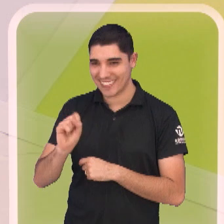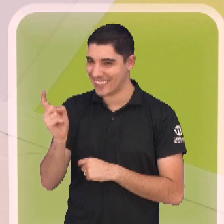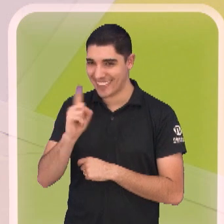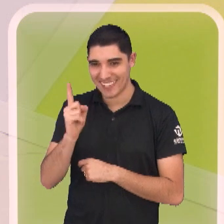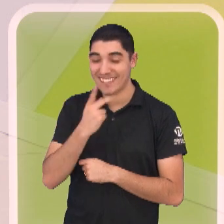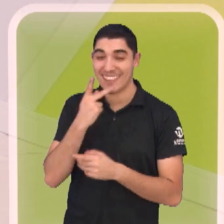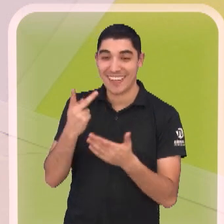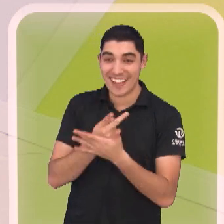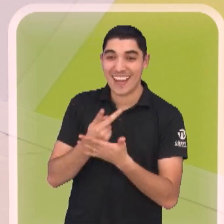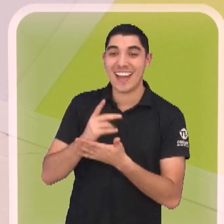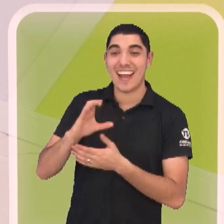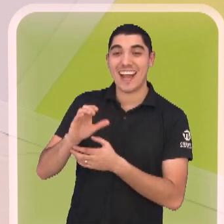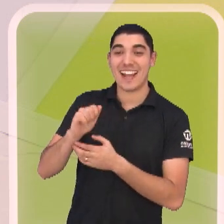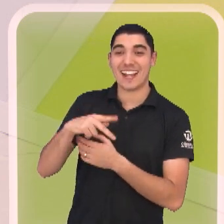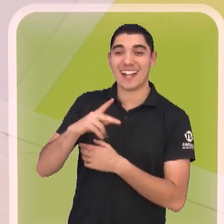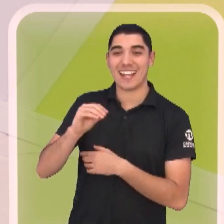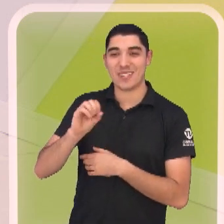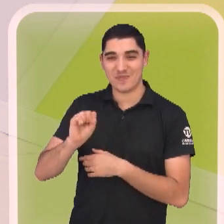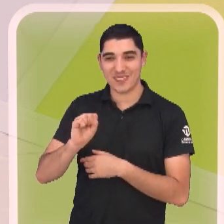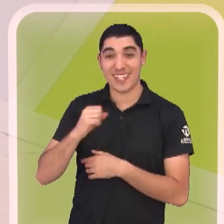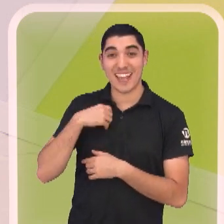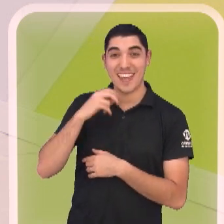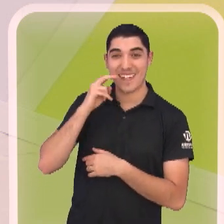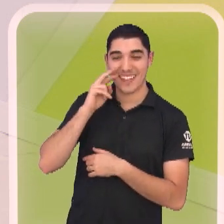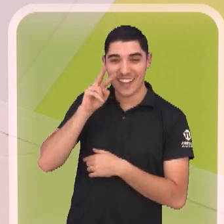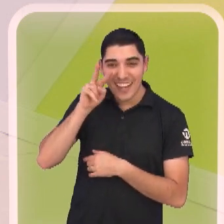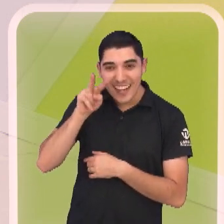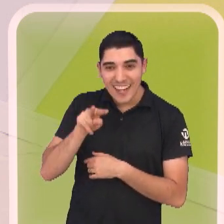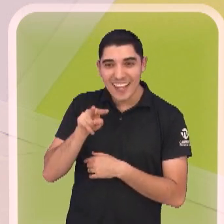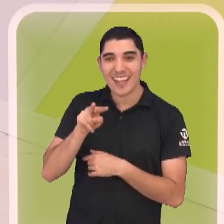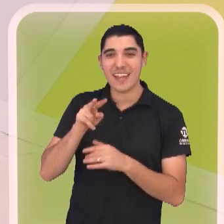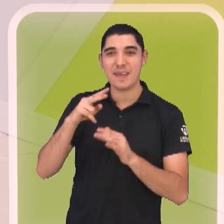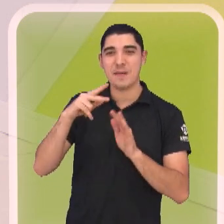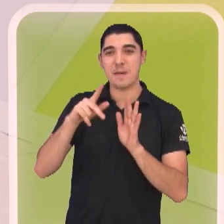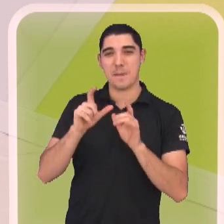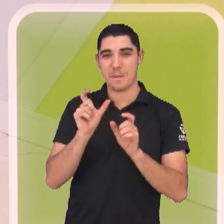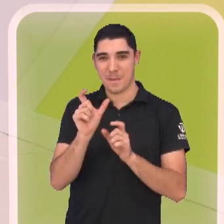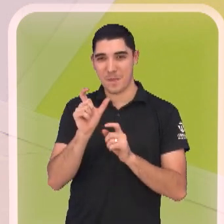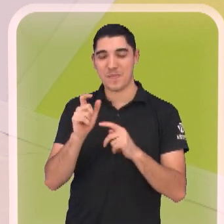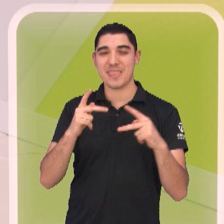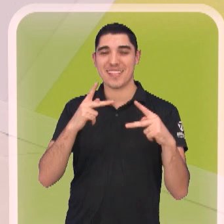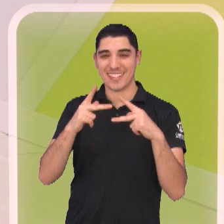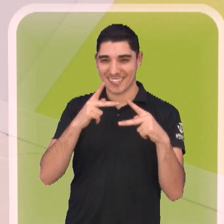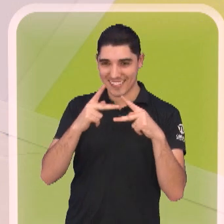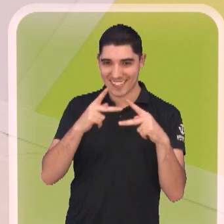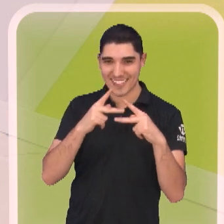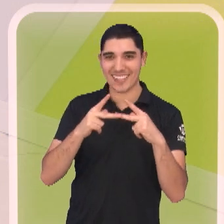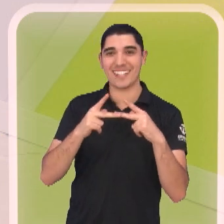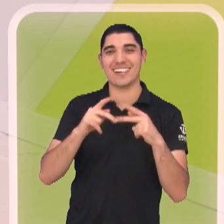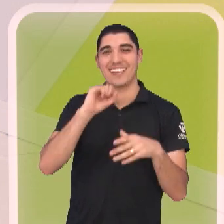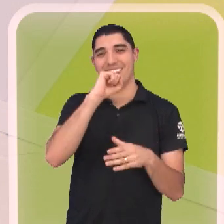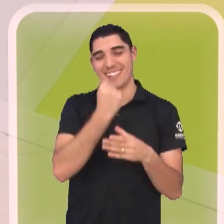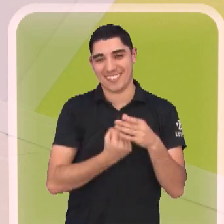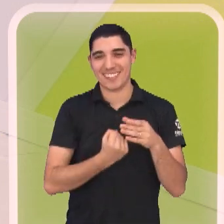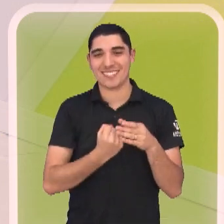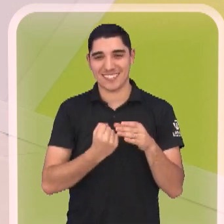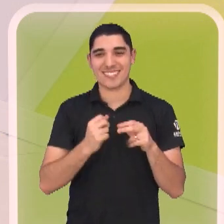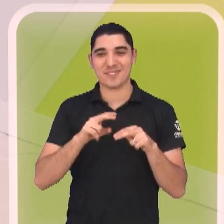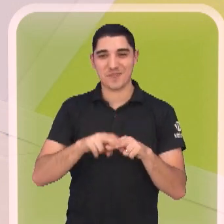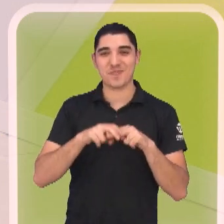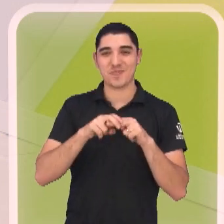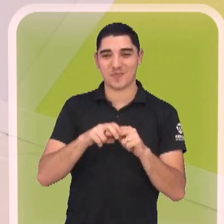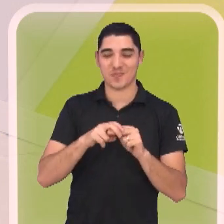José dos Campos que beleza é porque eu tava lendo ali ó o São José agora o assunto é do São José basquetebol que volta